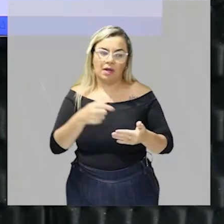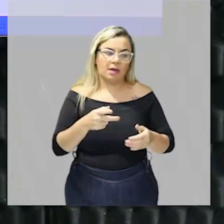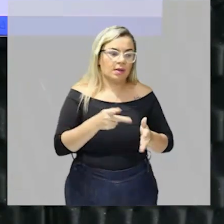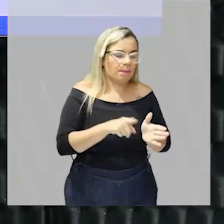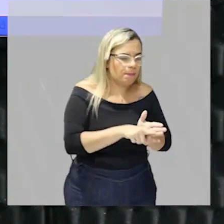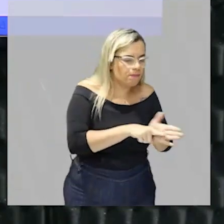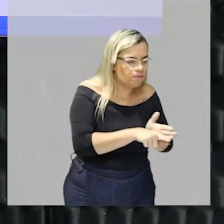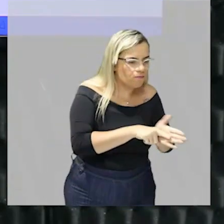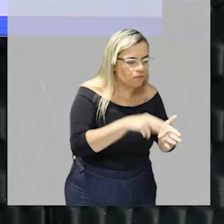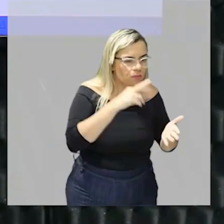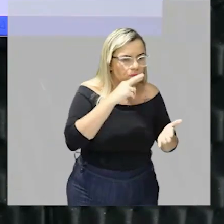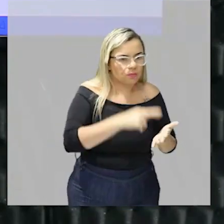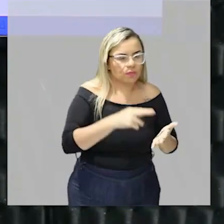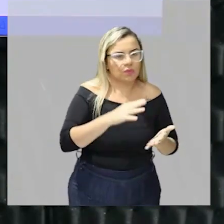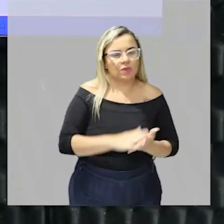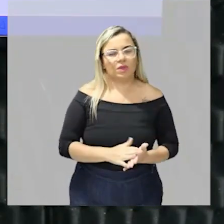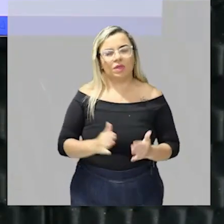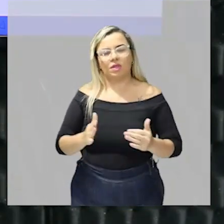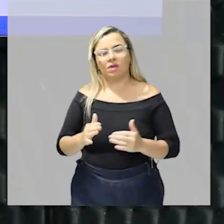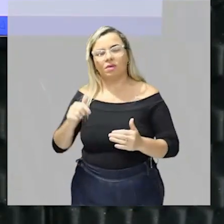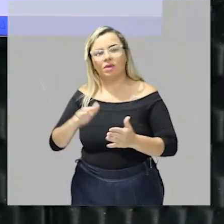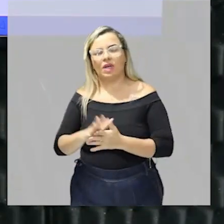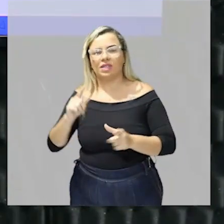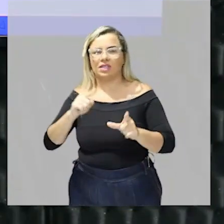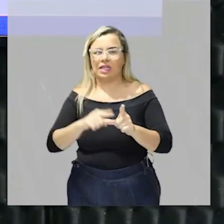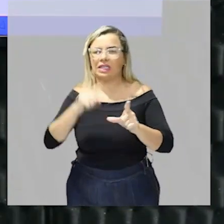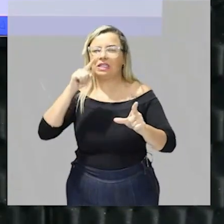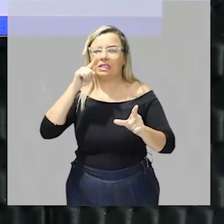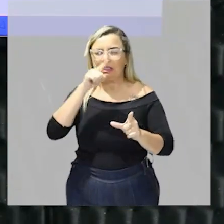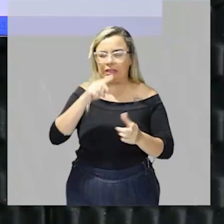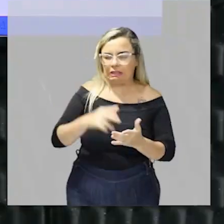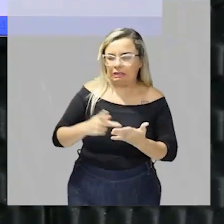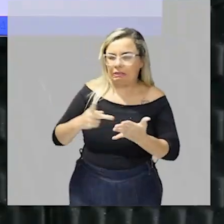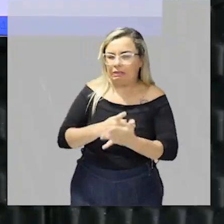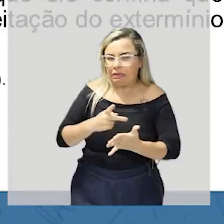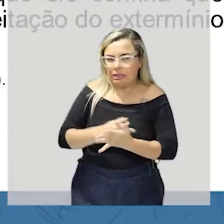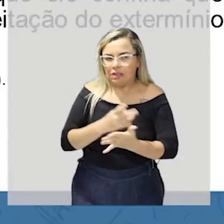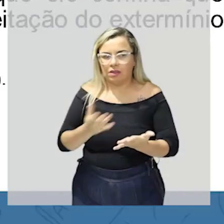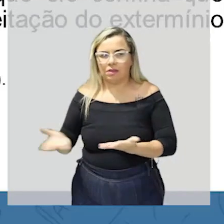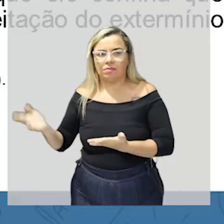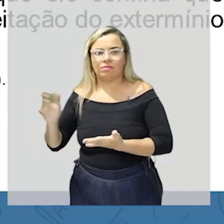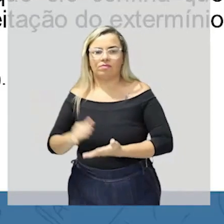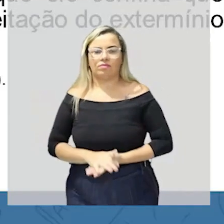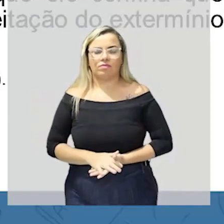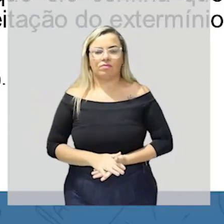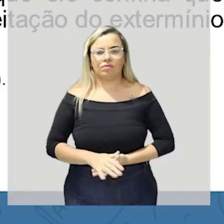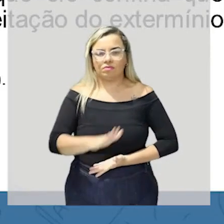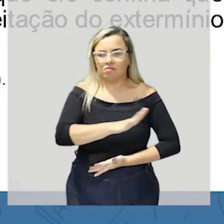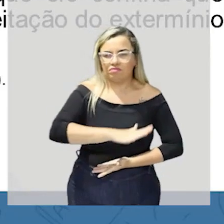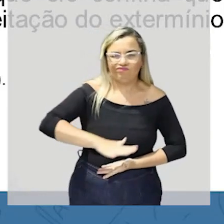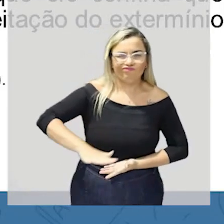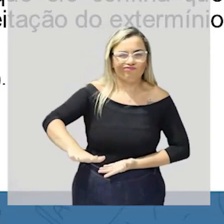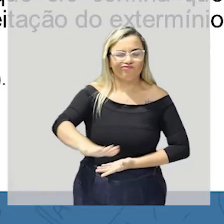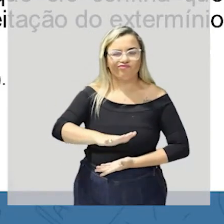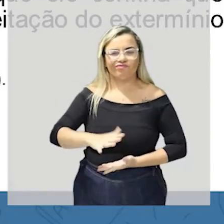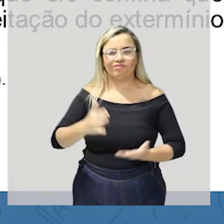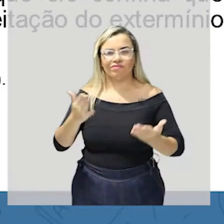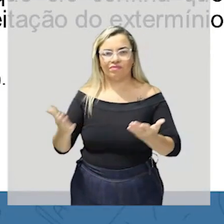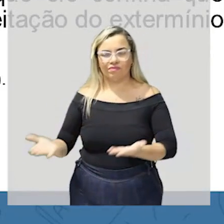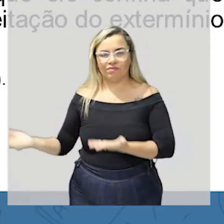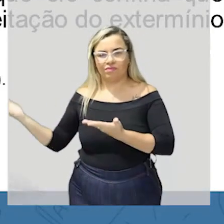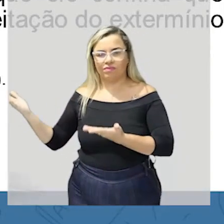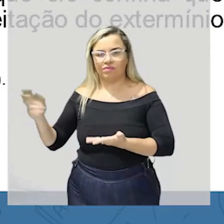E até mesmo eliminar os distratores. Olha só, essa atmosfera de loucura e